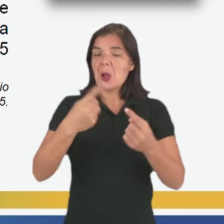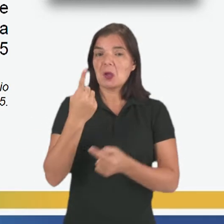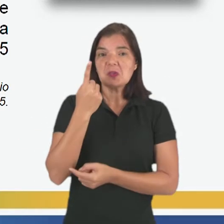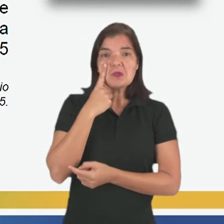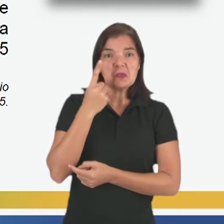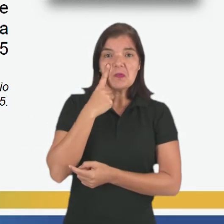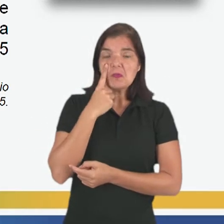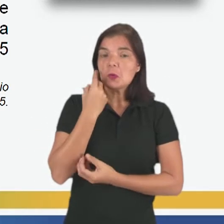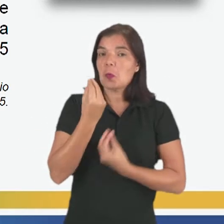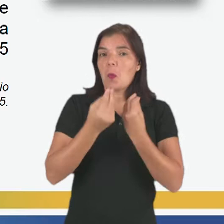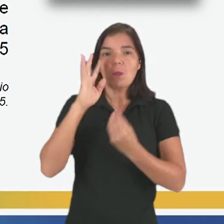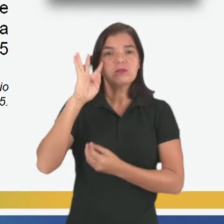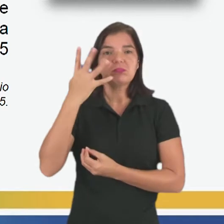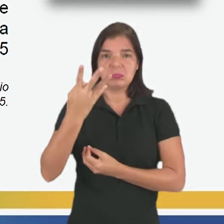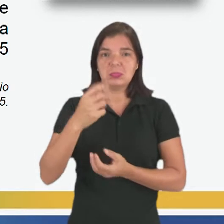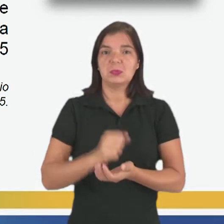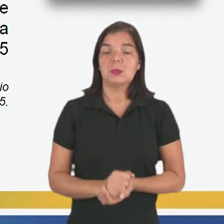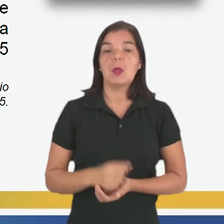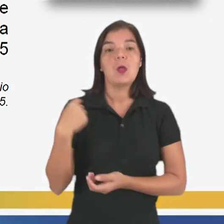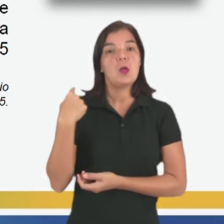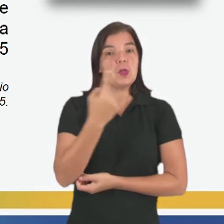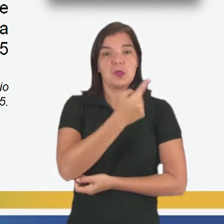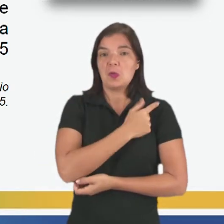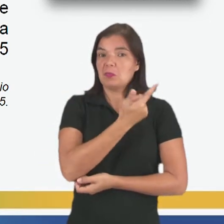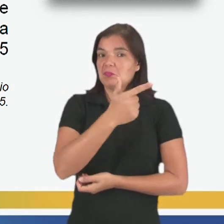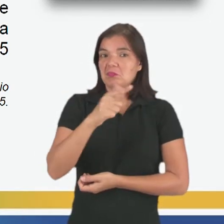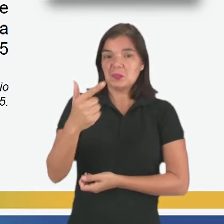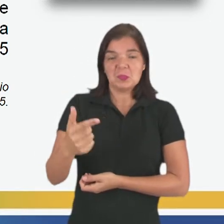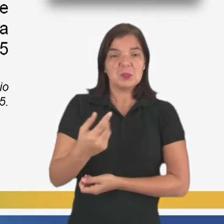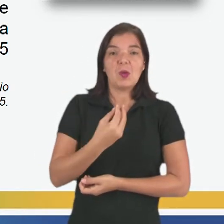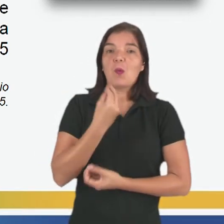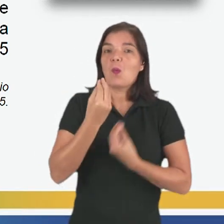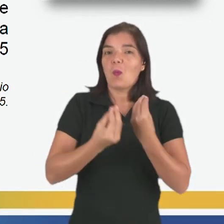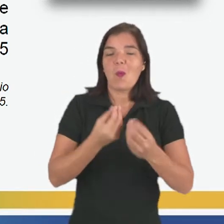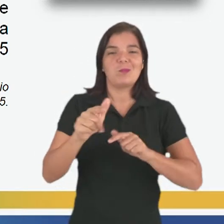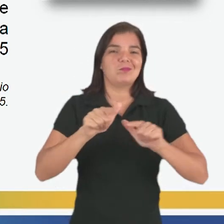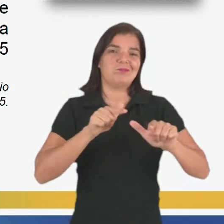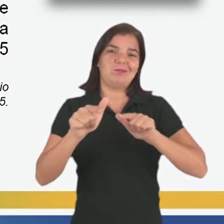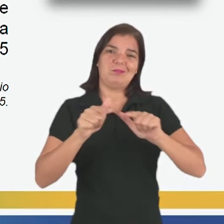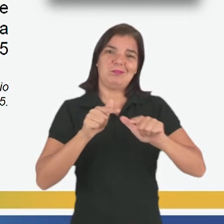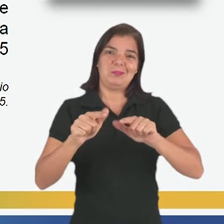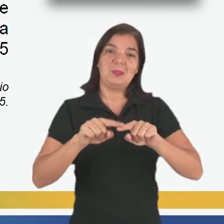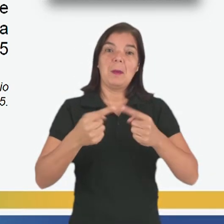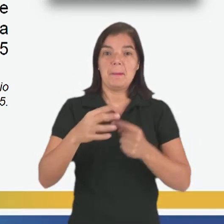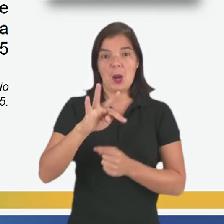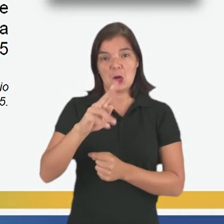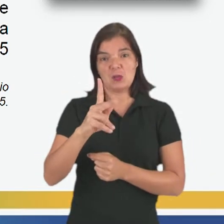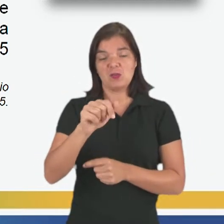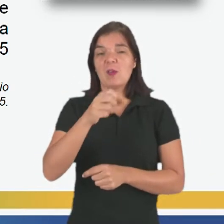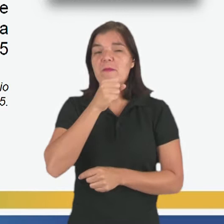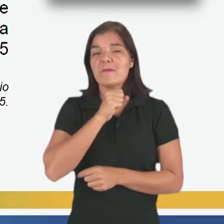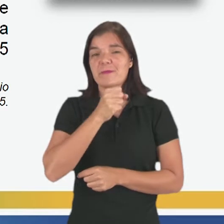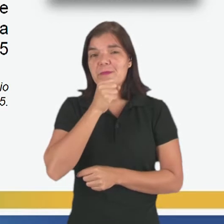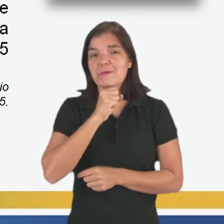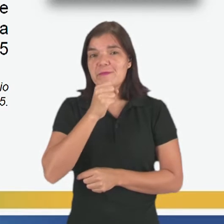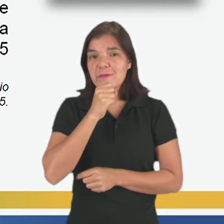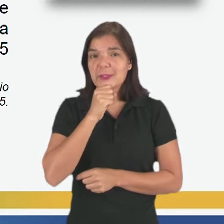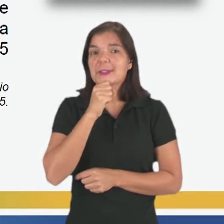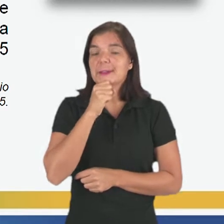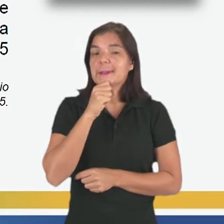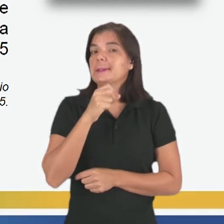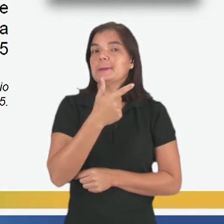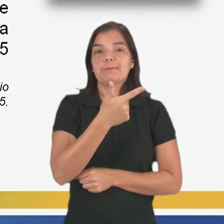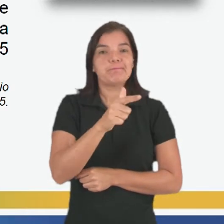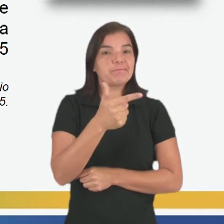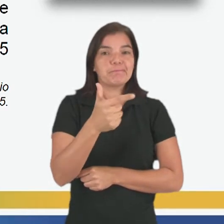vejo solução. A gente não tem mais jeito de arranjar emprego. O Tião é velho demais e